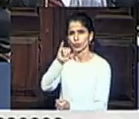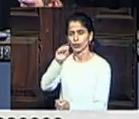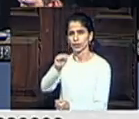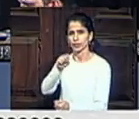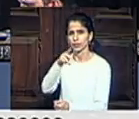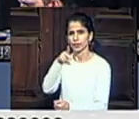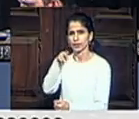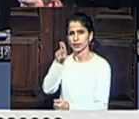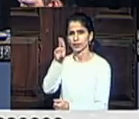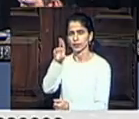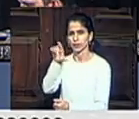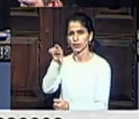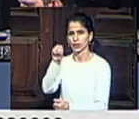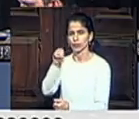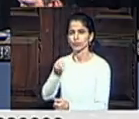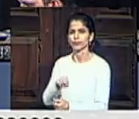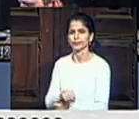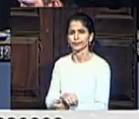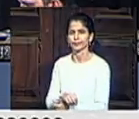Doutor Chiquinho da Mangueira.